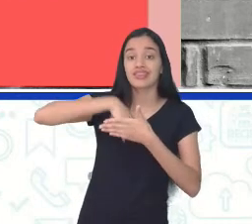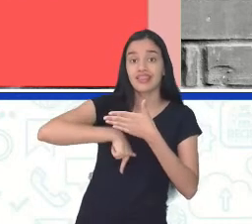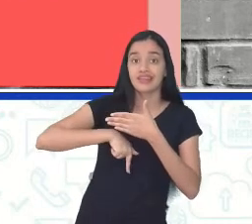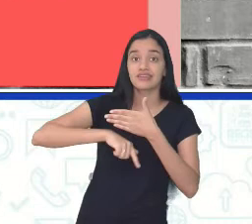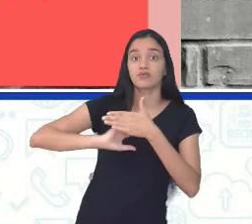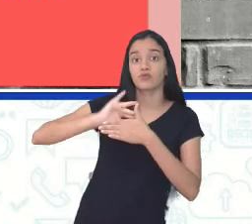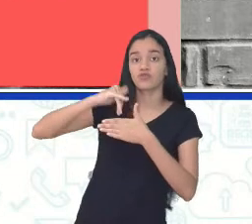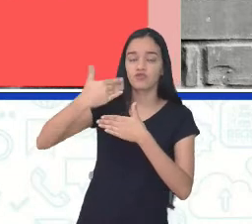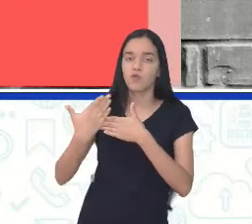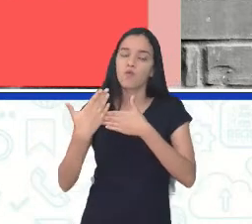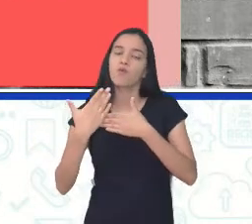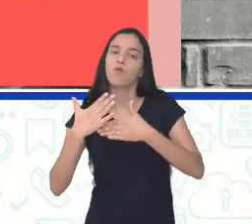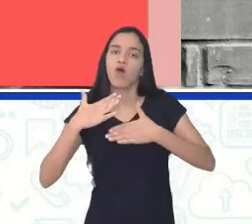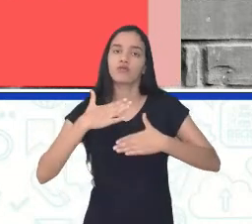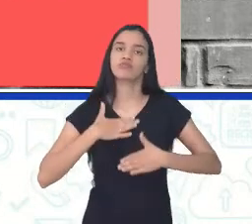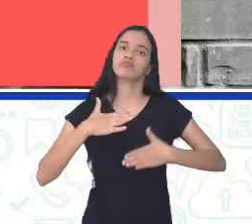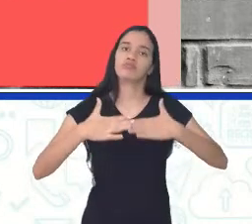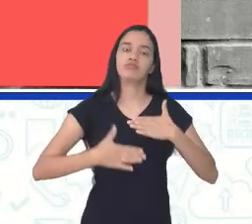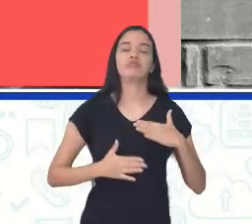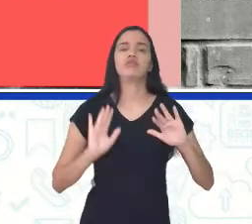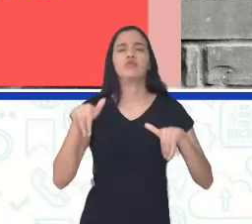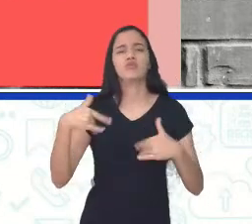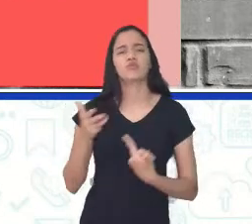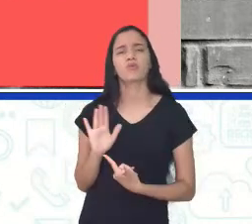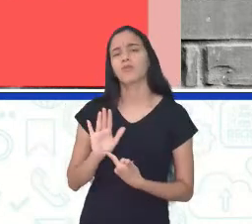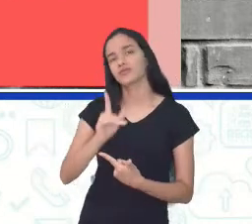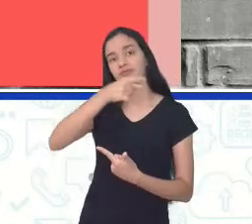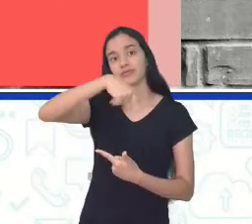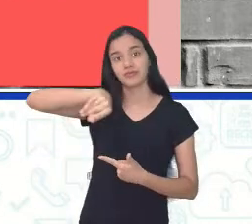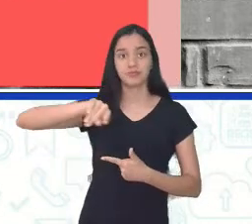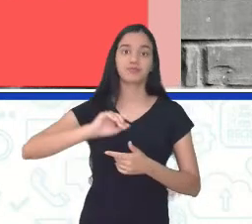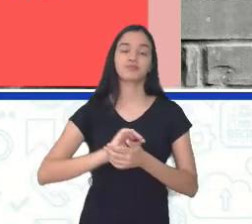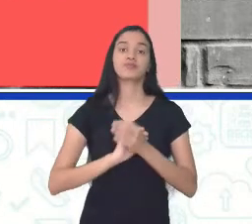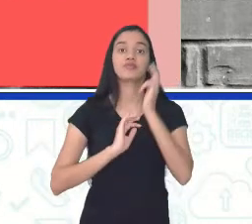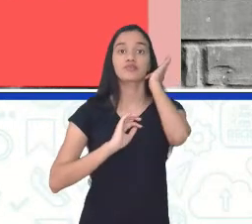organismo. Então, o que é que eu estou colocando aí para vocês? Eu